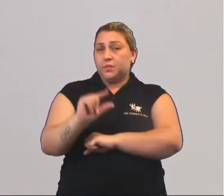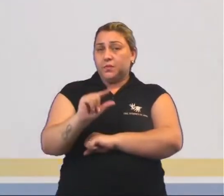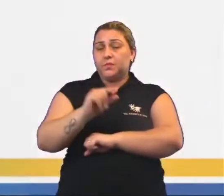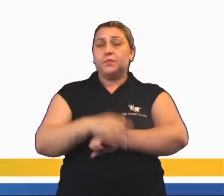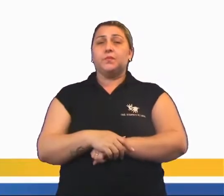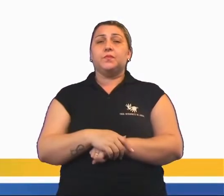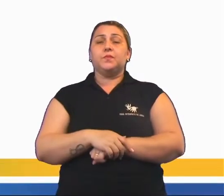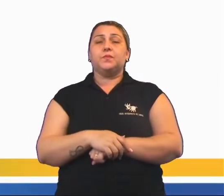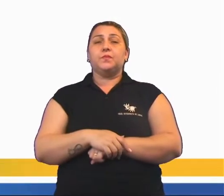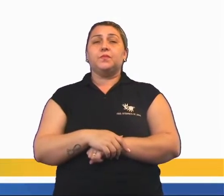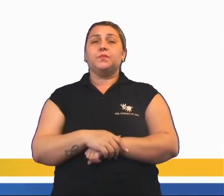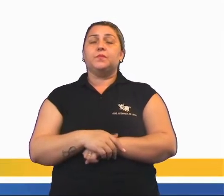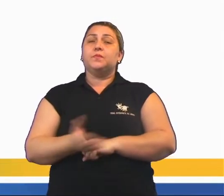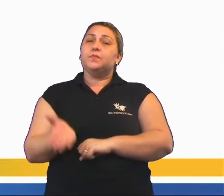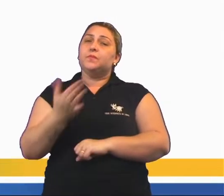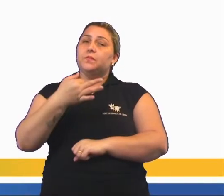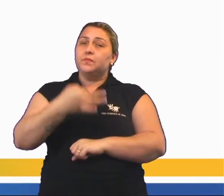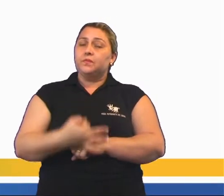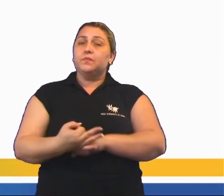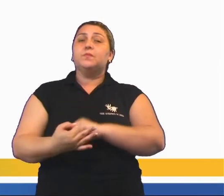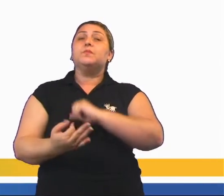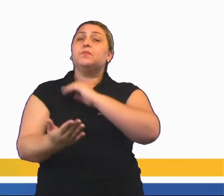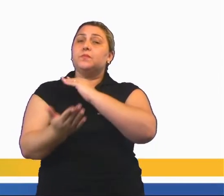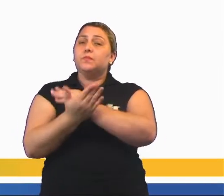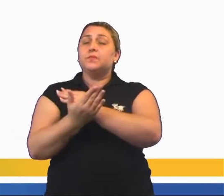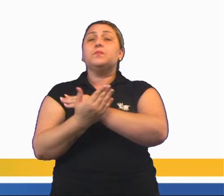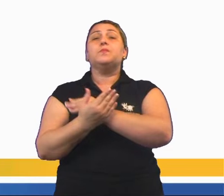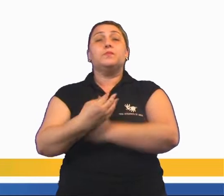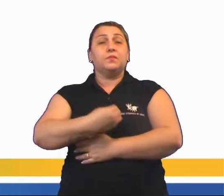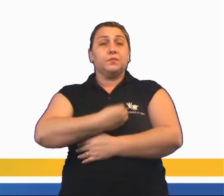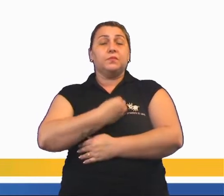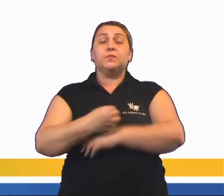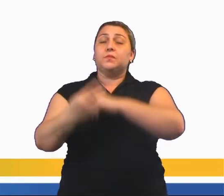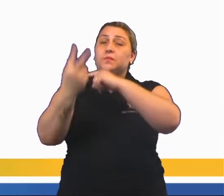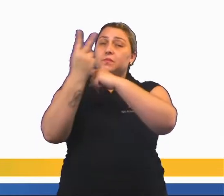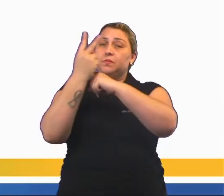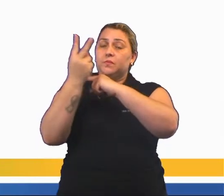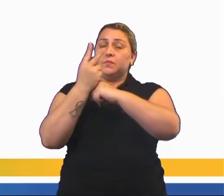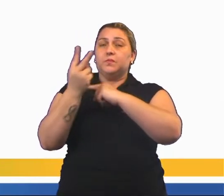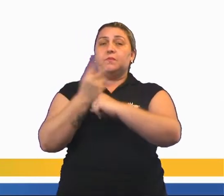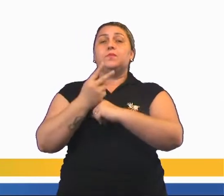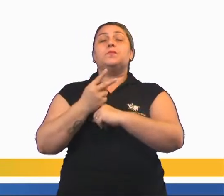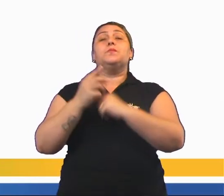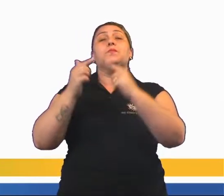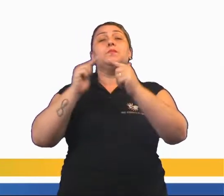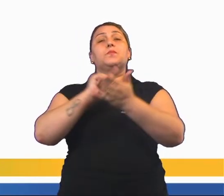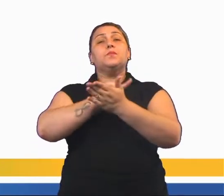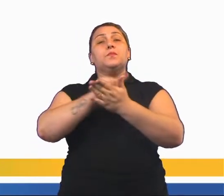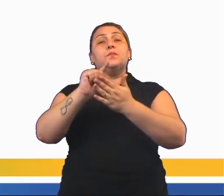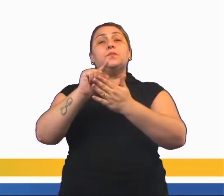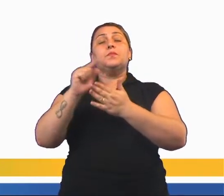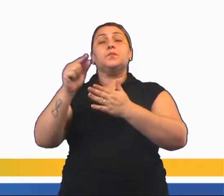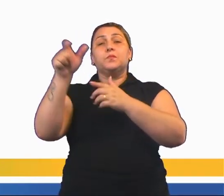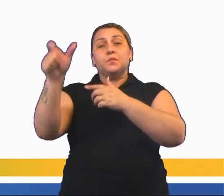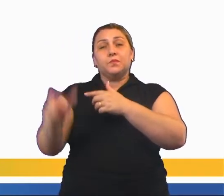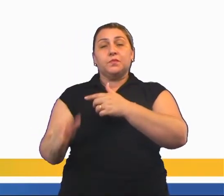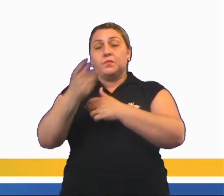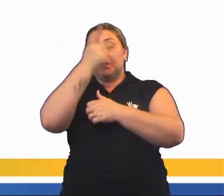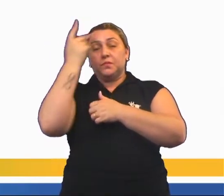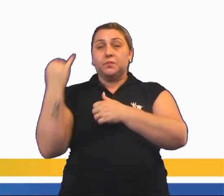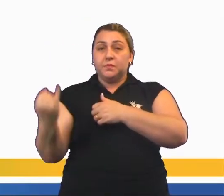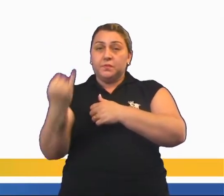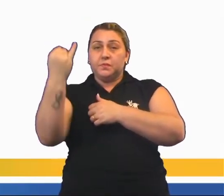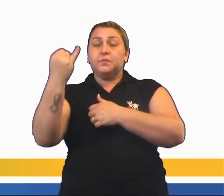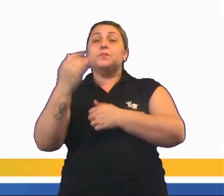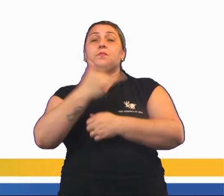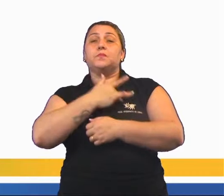isso? Então tá certo, vamos lá, conto com a tua participação. Os cuidados com a higiene pessoal são essenciais para a